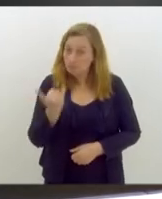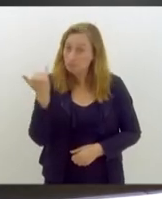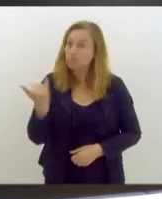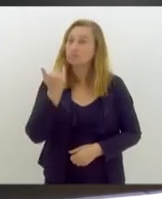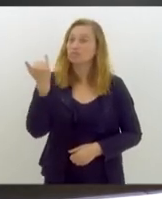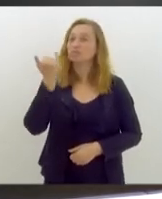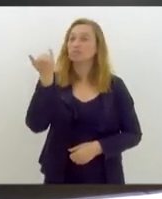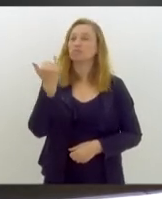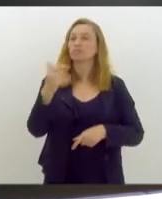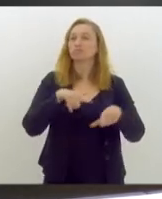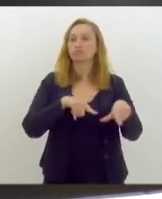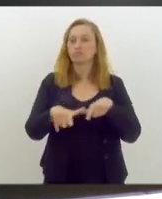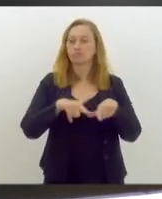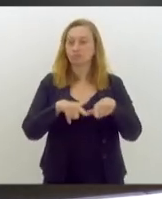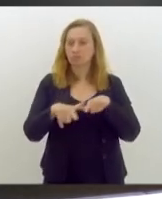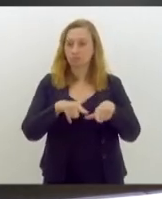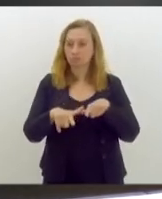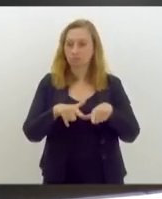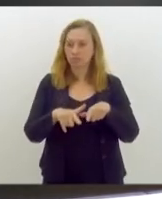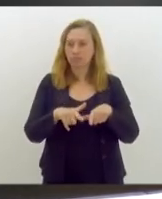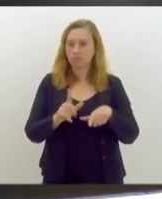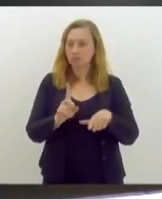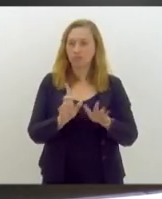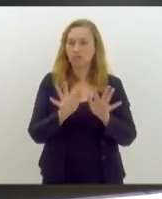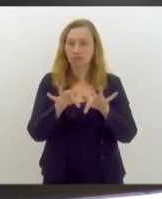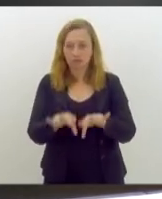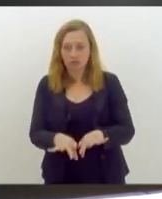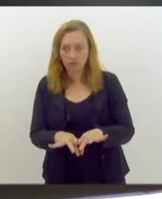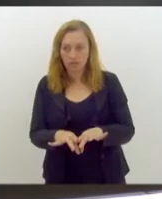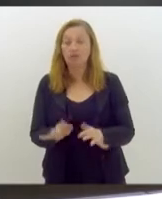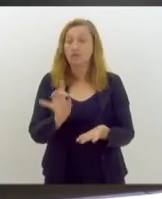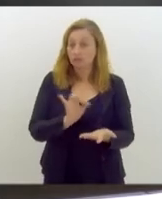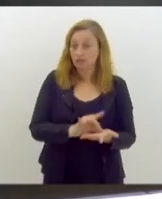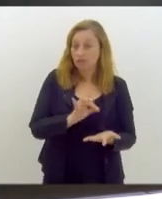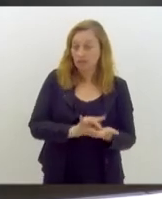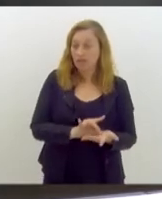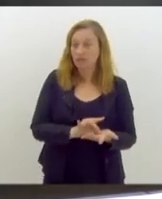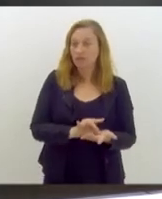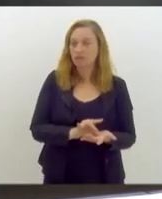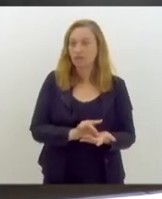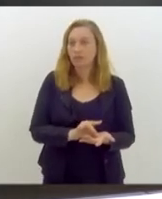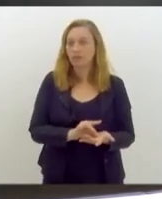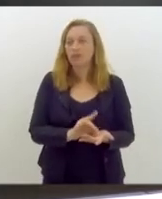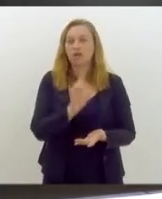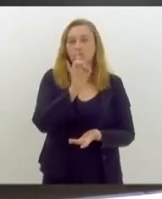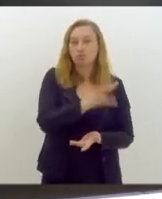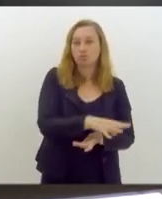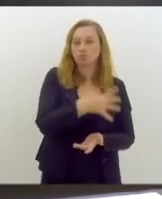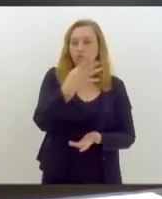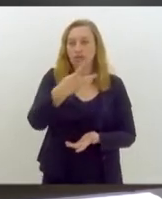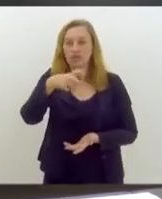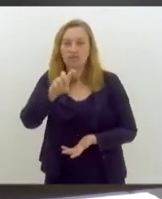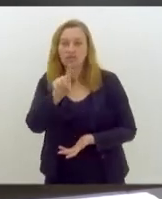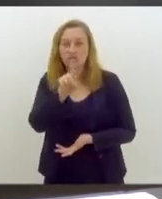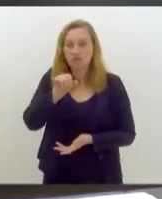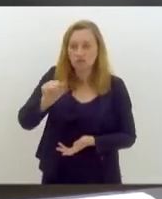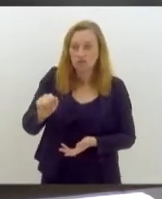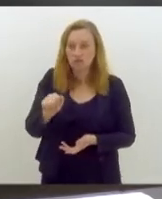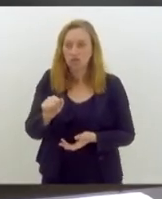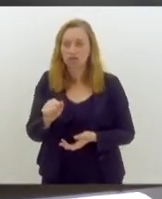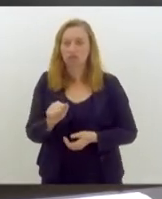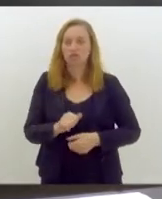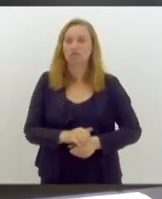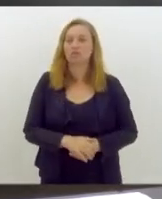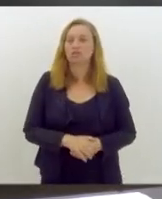né de um trabalho legislativo que não se encerrou é bem verdade que passamos os últimos 45 dias de fazendo